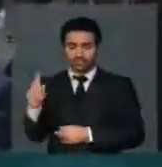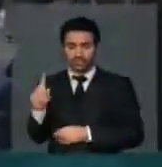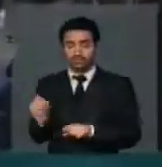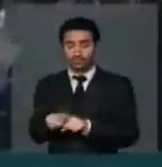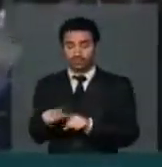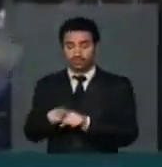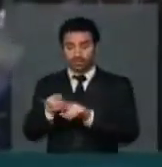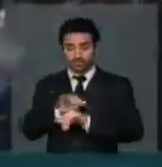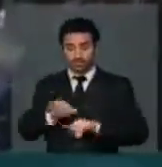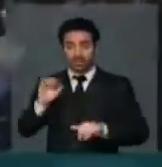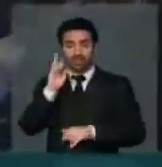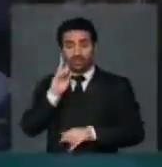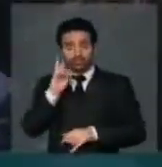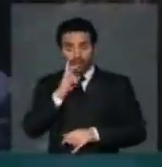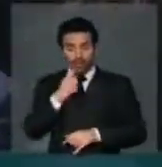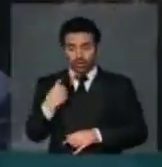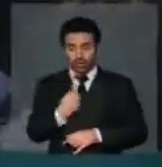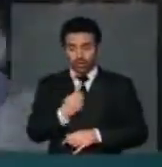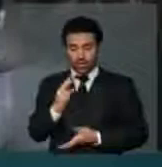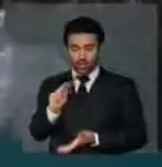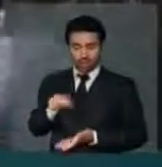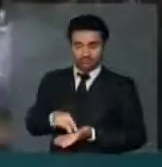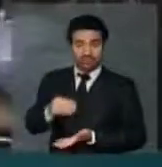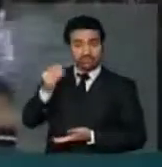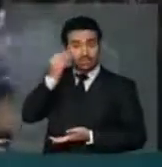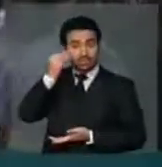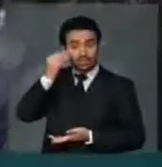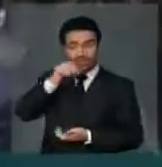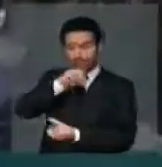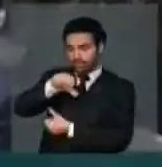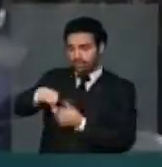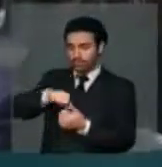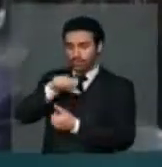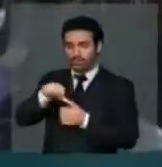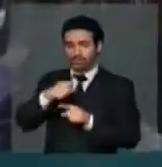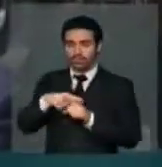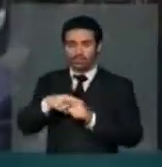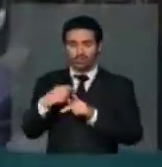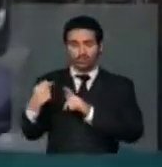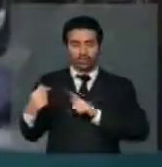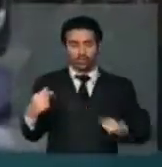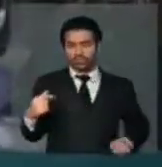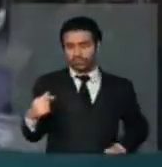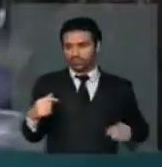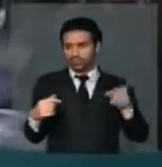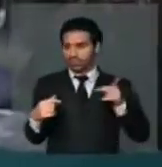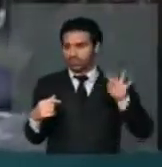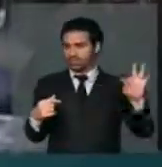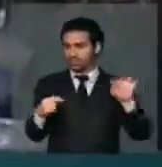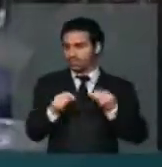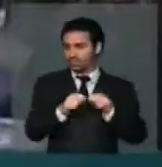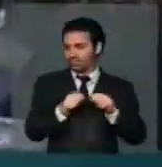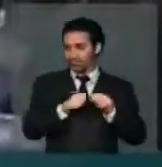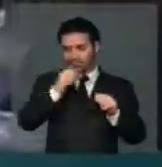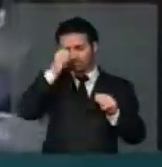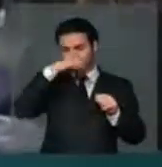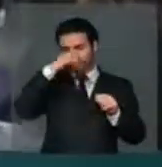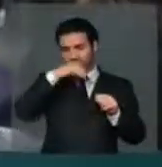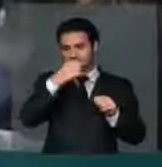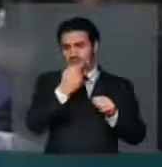sempre, nós estamos aqui tentando corrigir as lambanças do governo do PT, que fez o estelionato